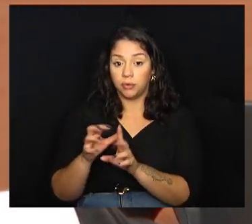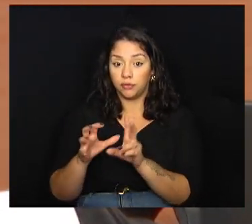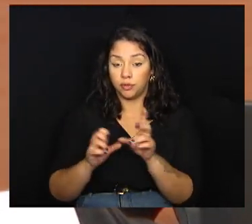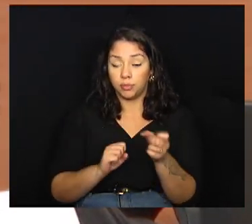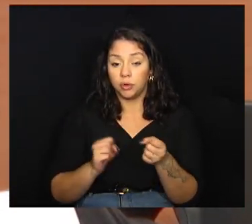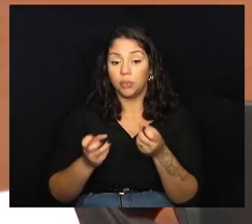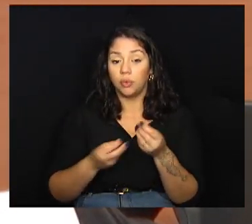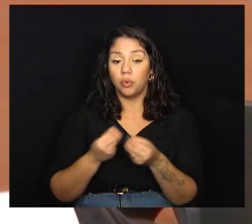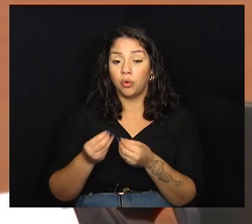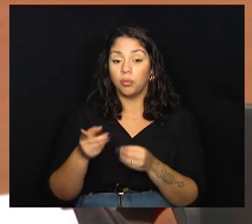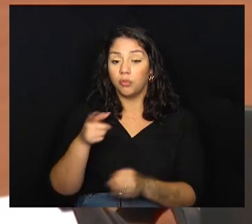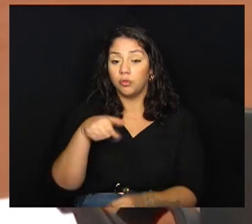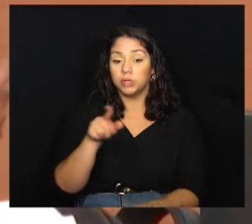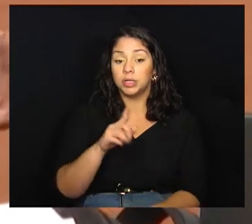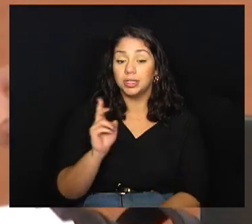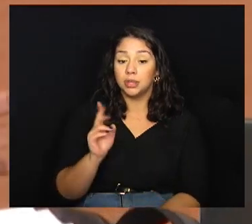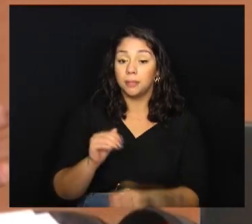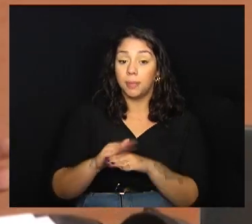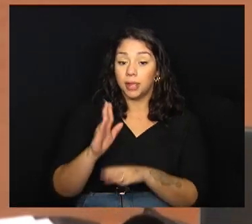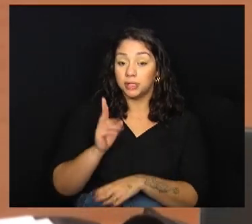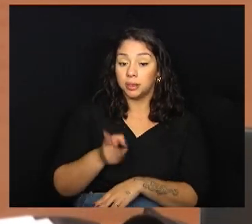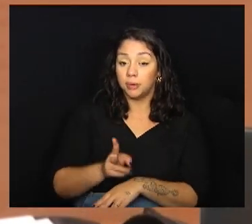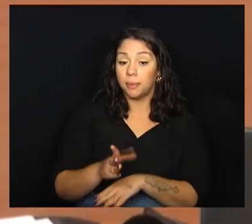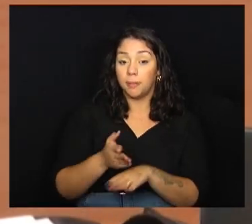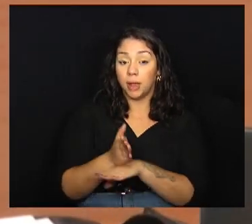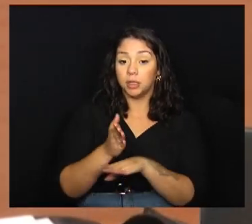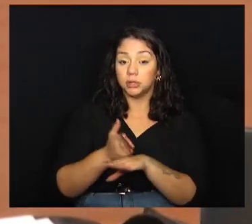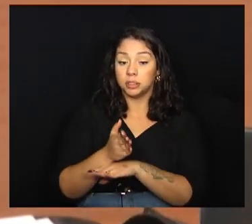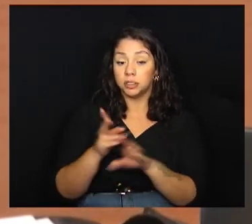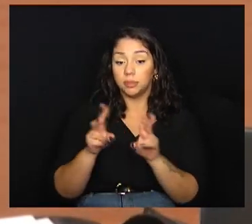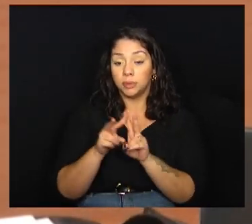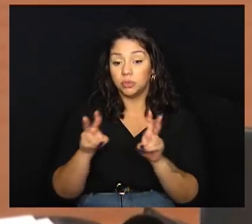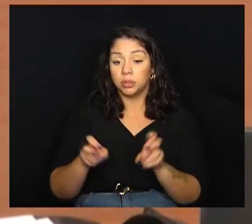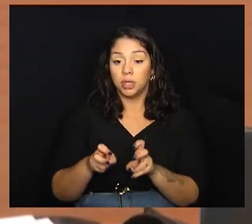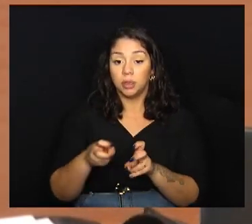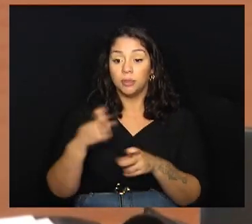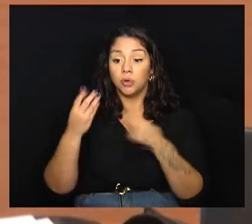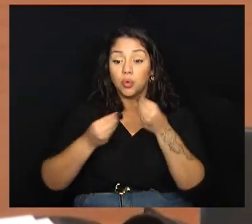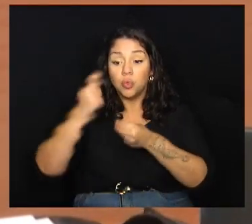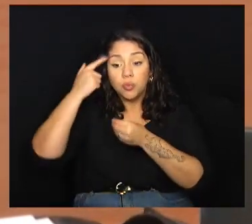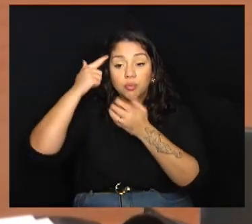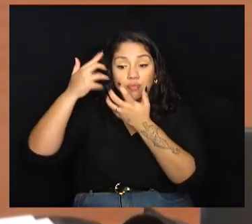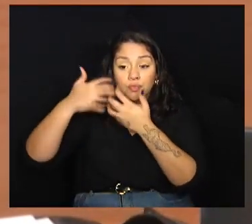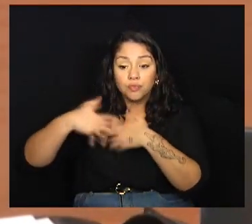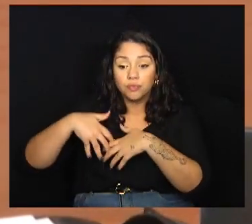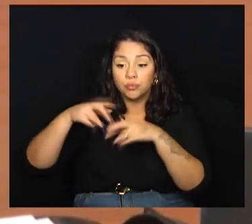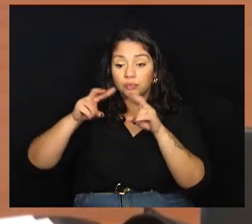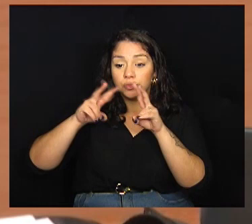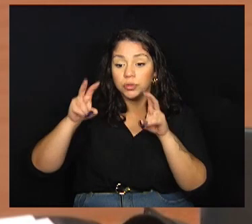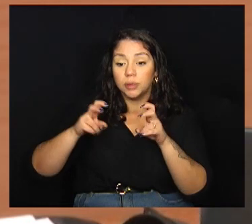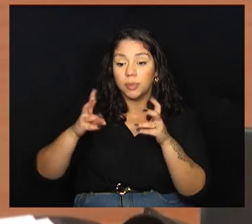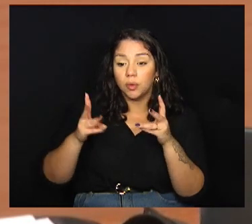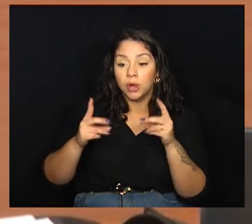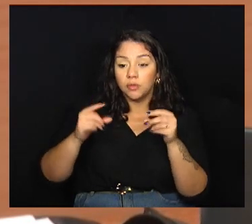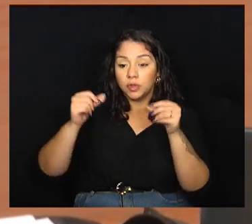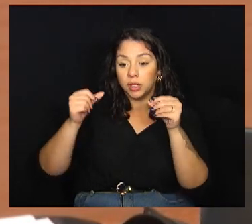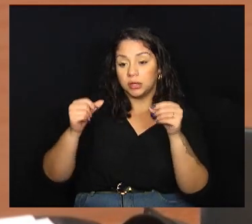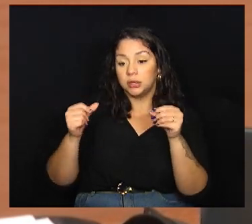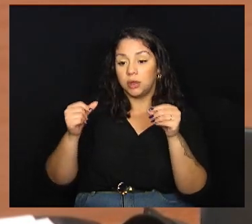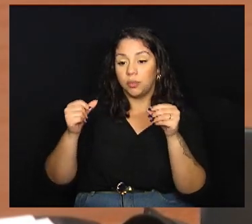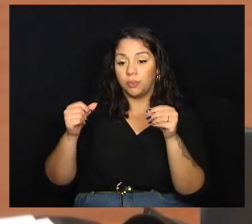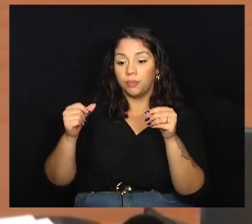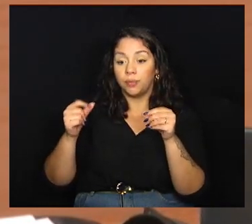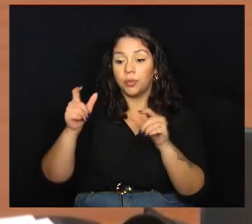eu acho que estão mais engajados já no assunto, vocês pensam nessa questão de qualificação